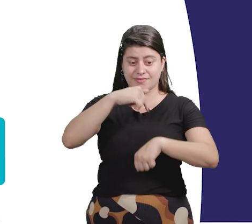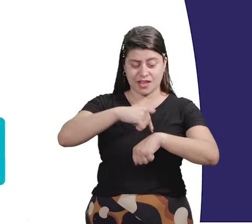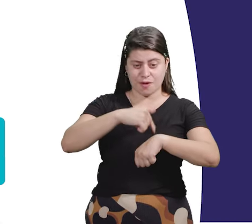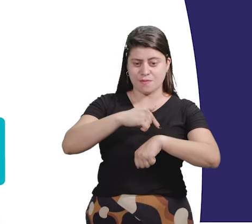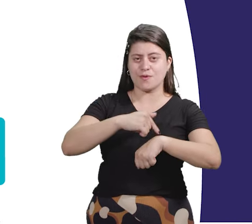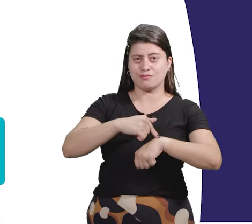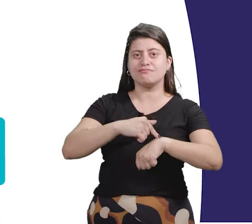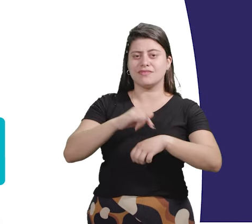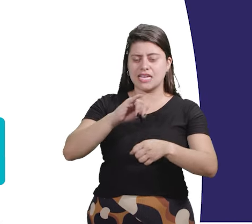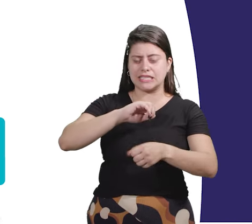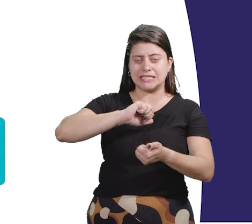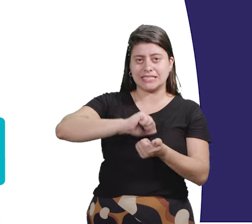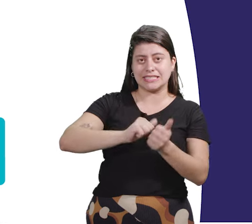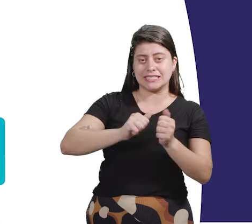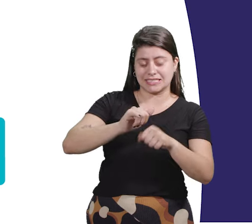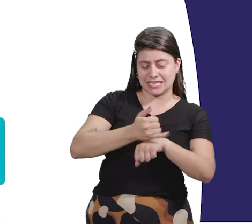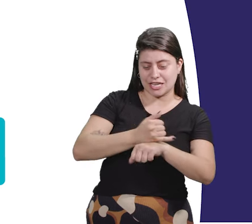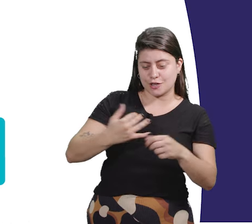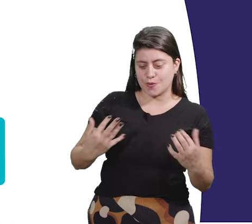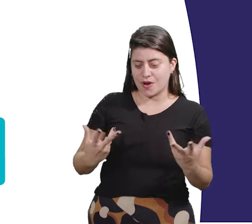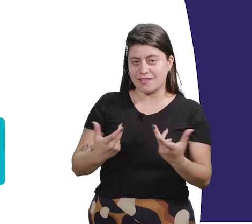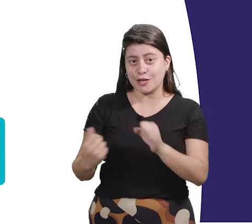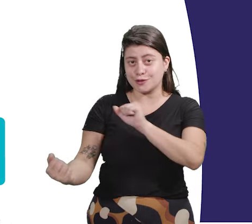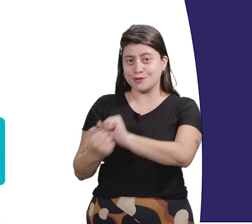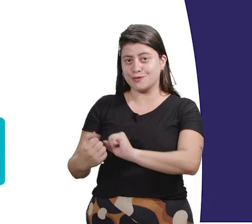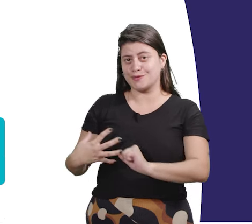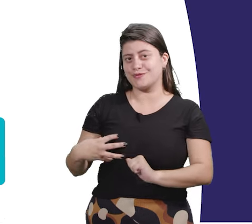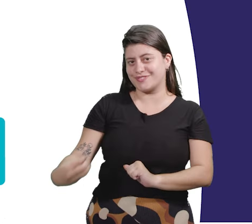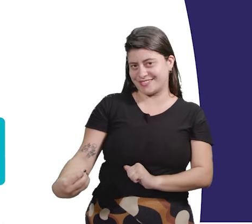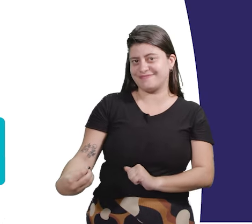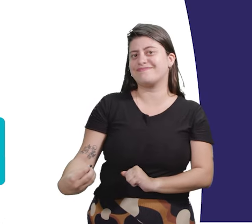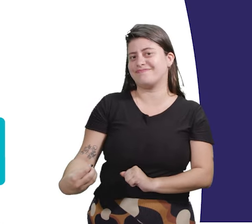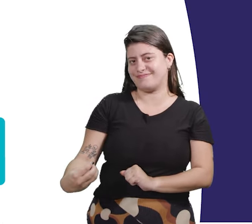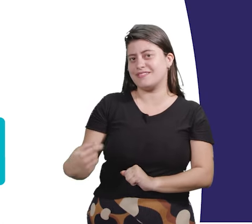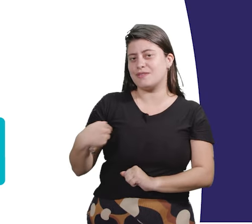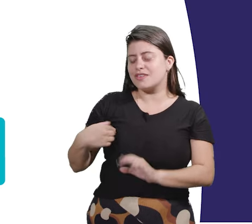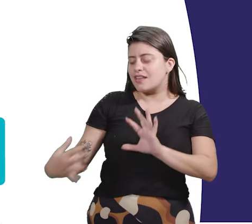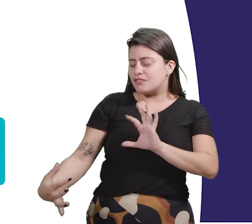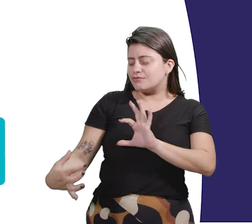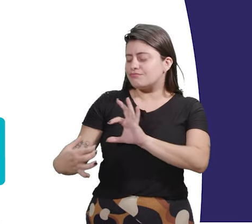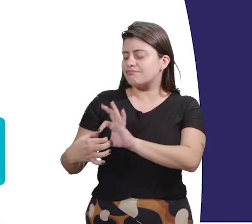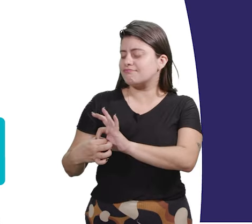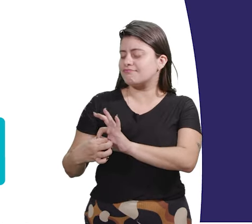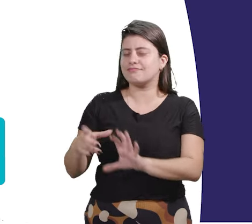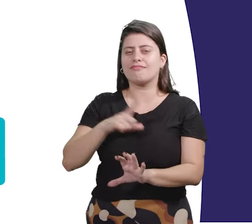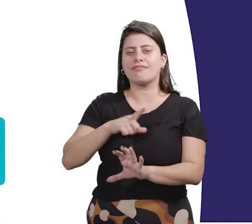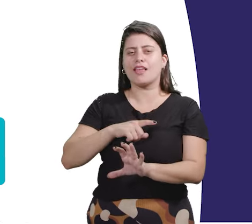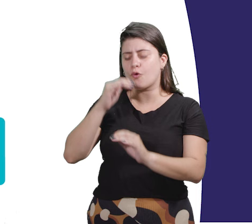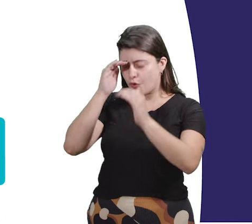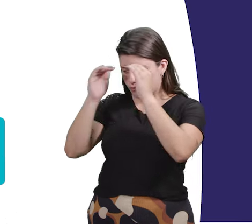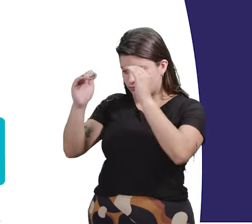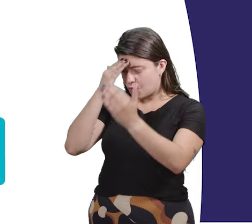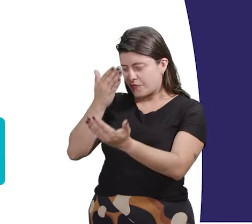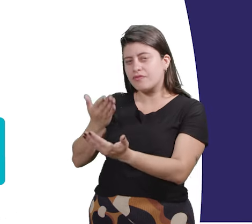né, com a criança. Isso é extremamente importante para você criar esse laço de conexão, para você